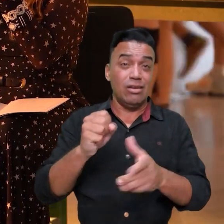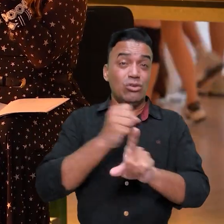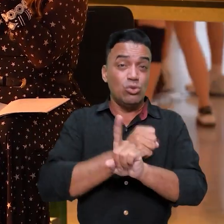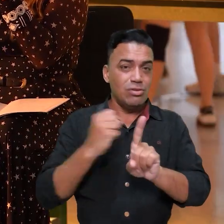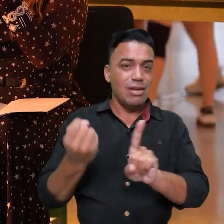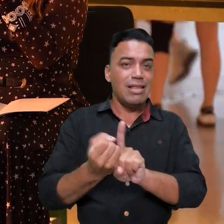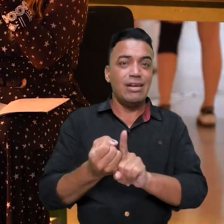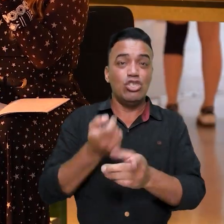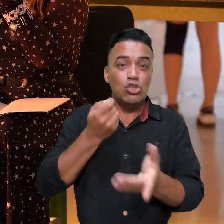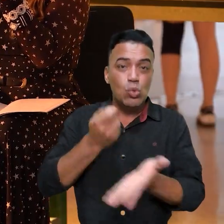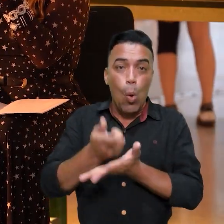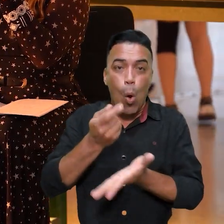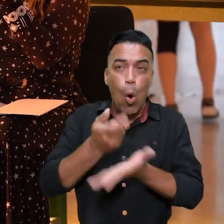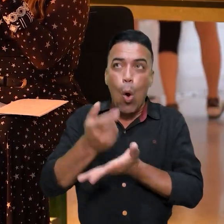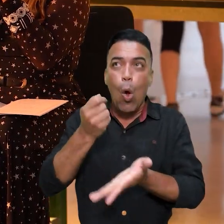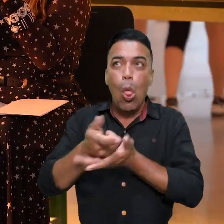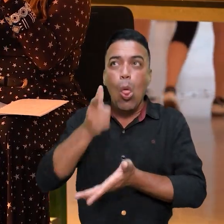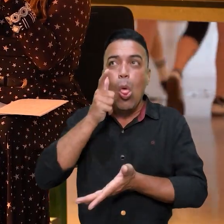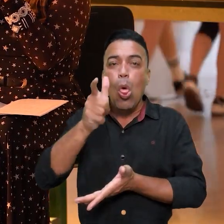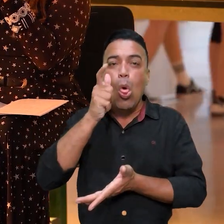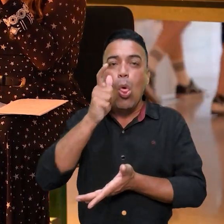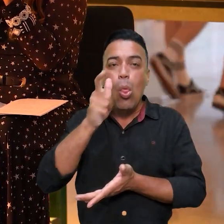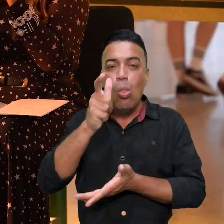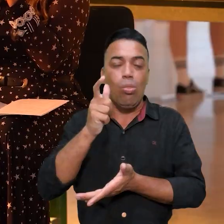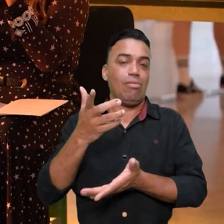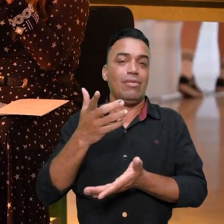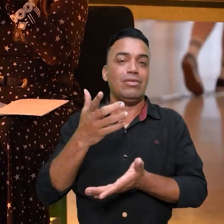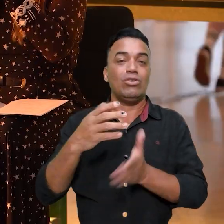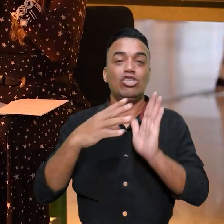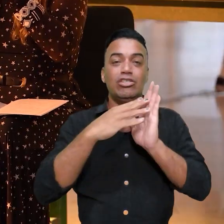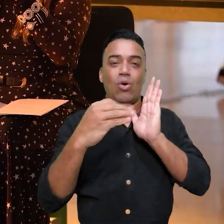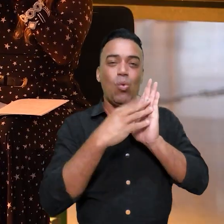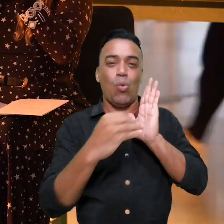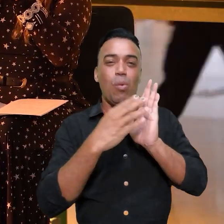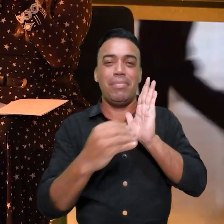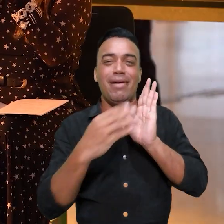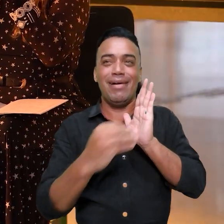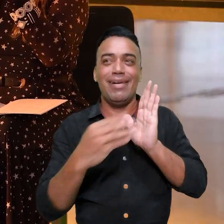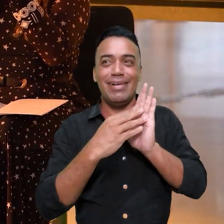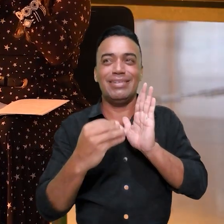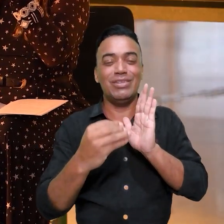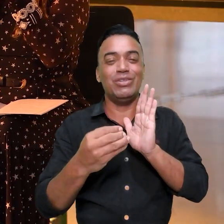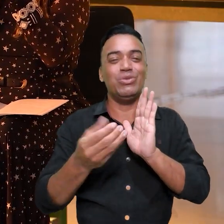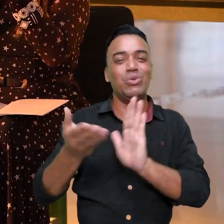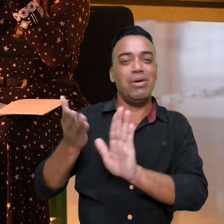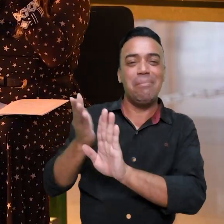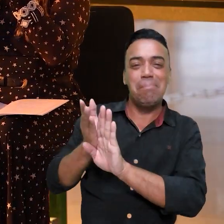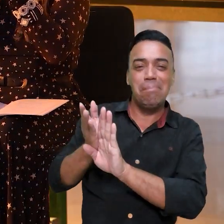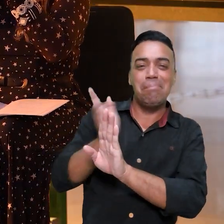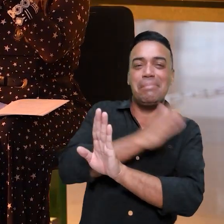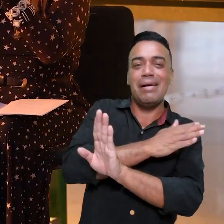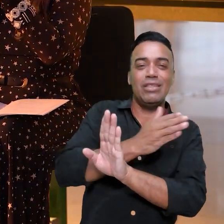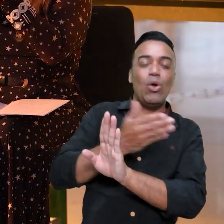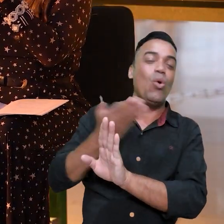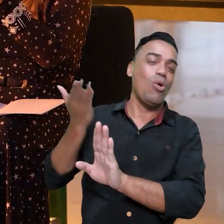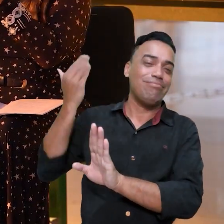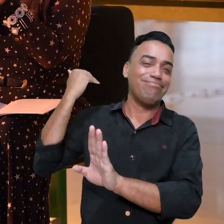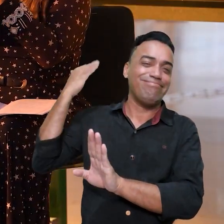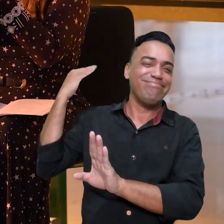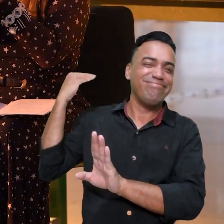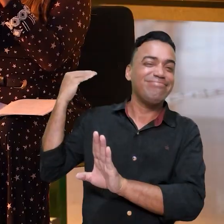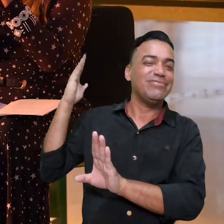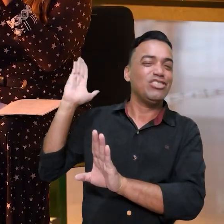está simplesmente repetindo um desenho que é anterior a gente, né? Que vem